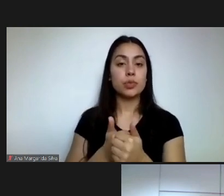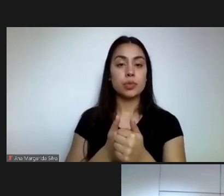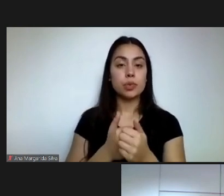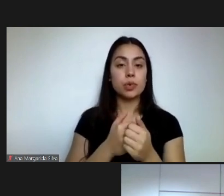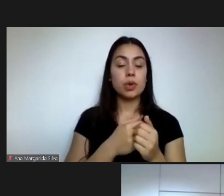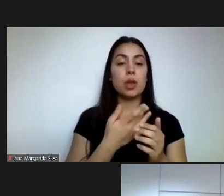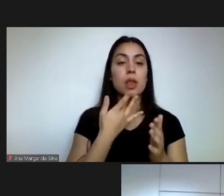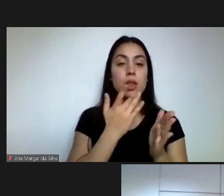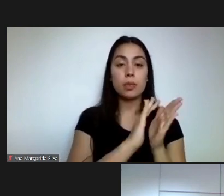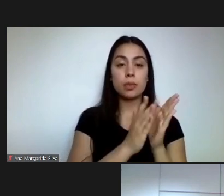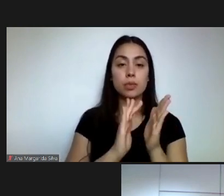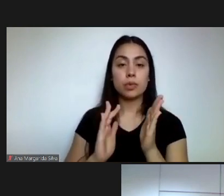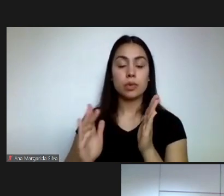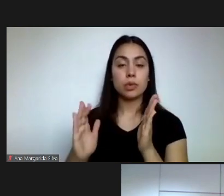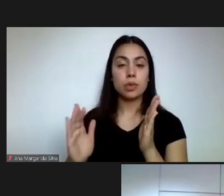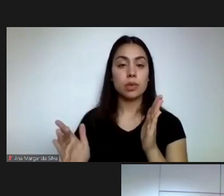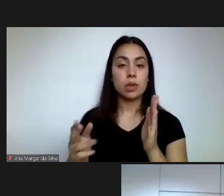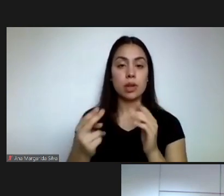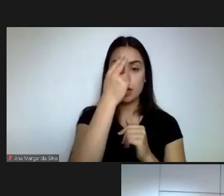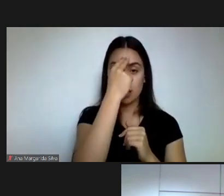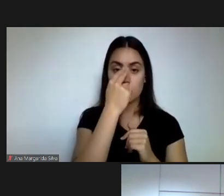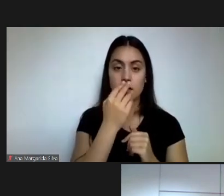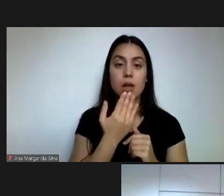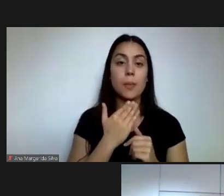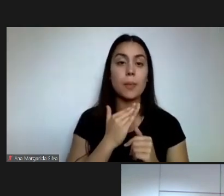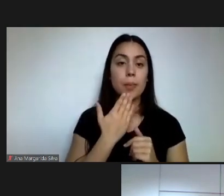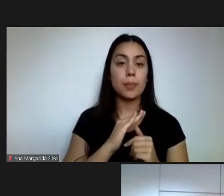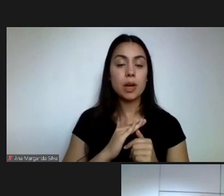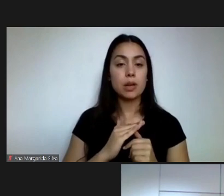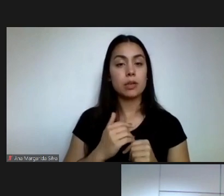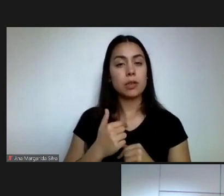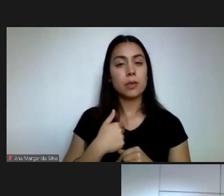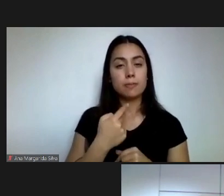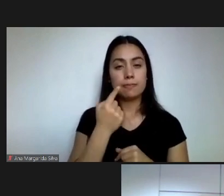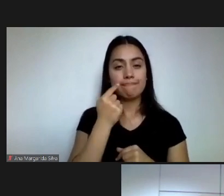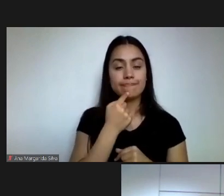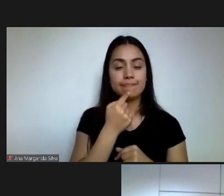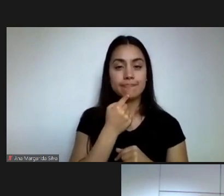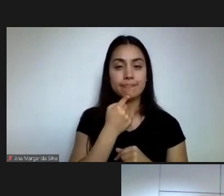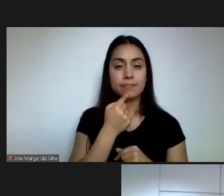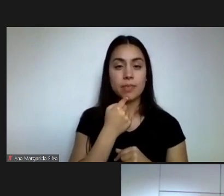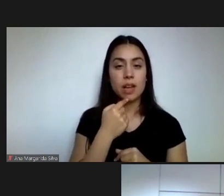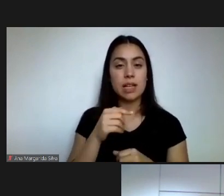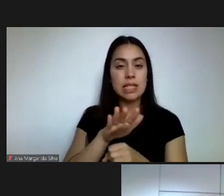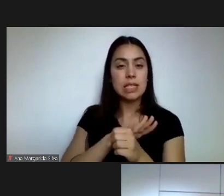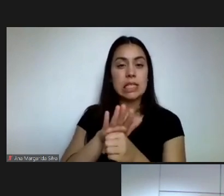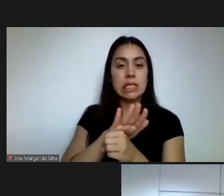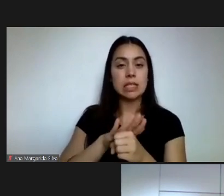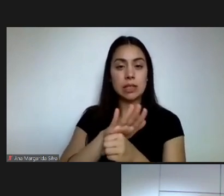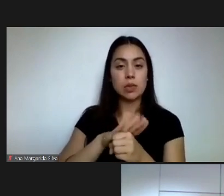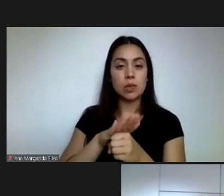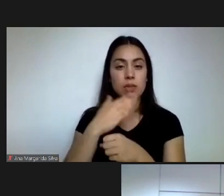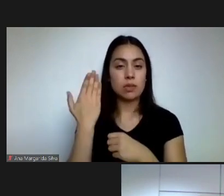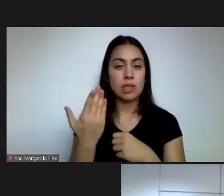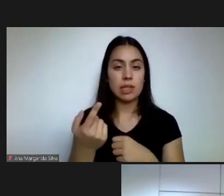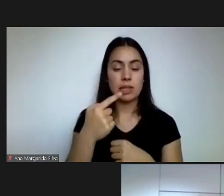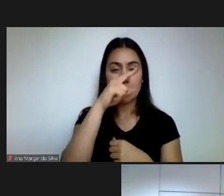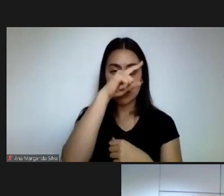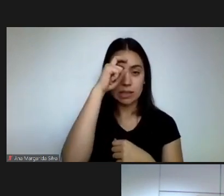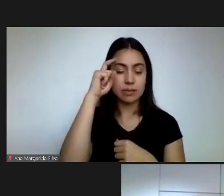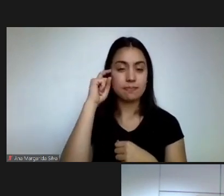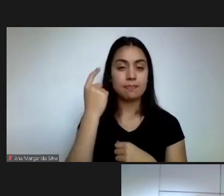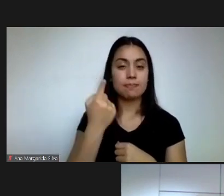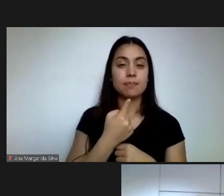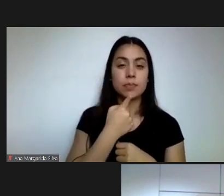Politécnico de Castelo Branco e cada vez mais noto que nos debatemos com situações em que temos que ter capacidade de resolução em termos de